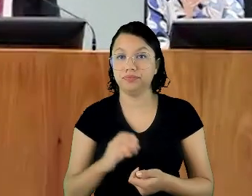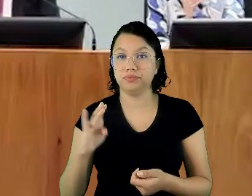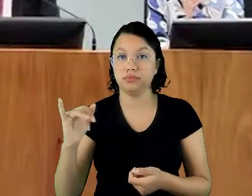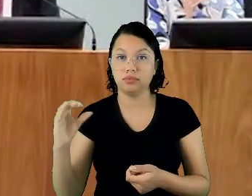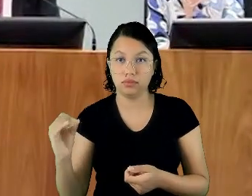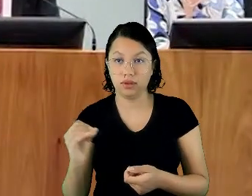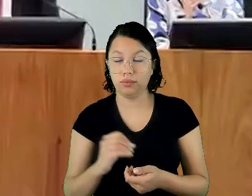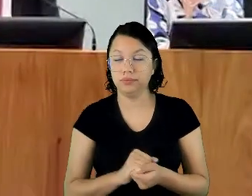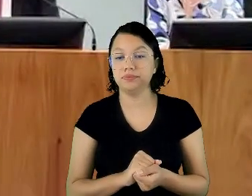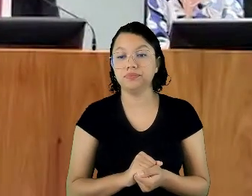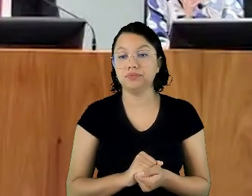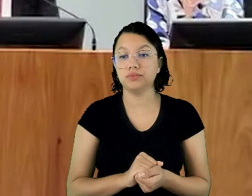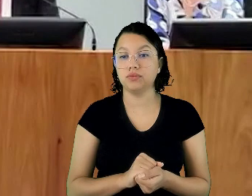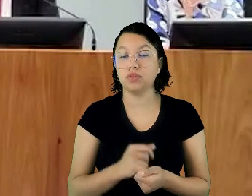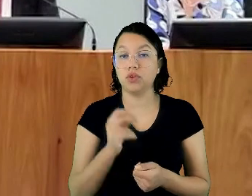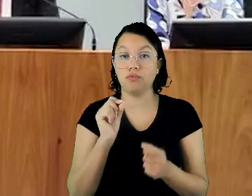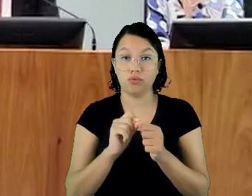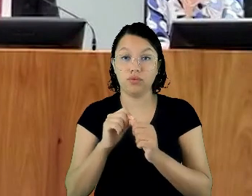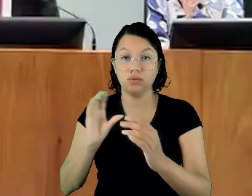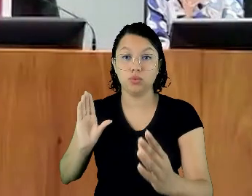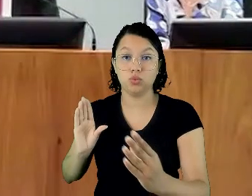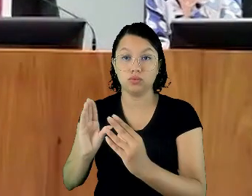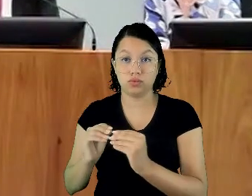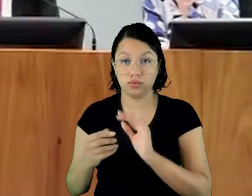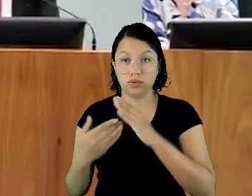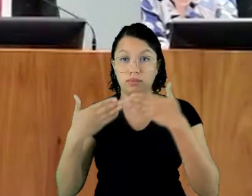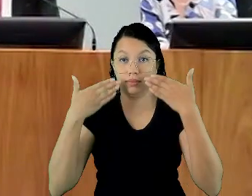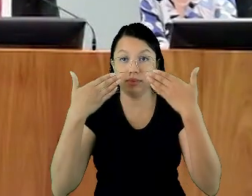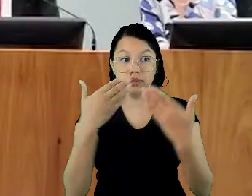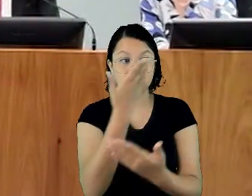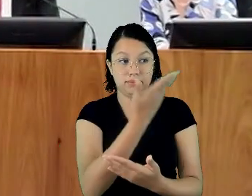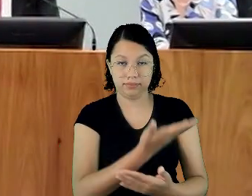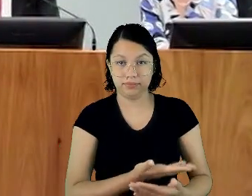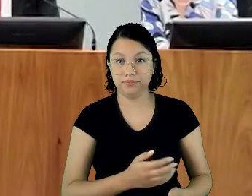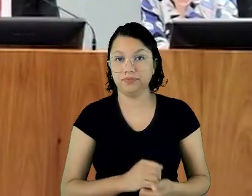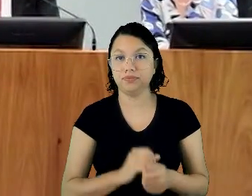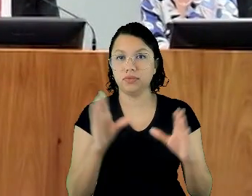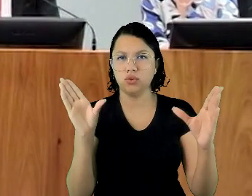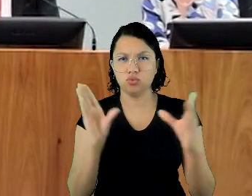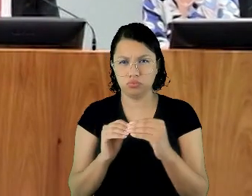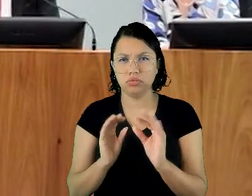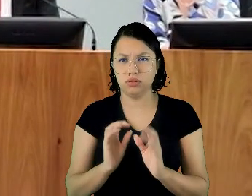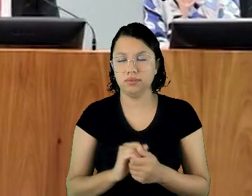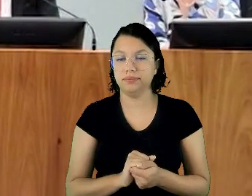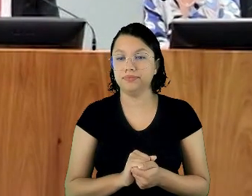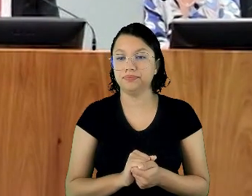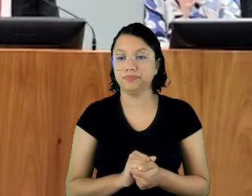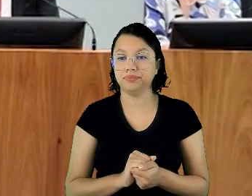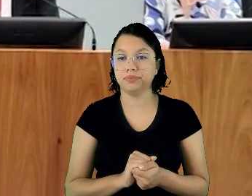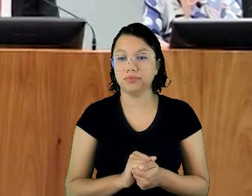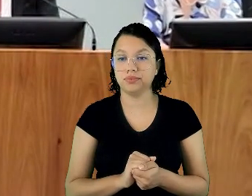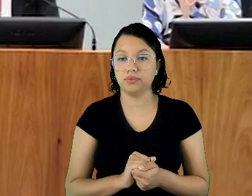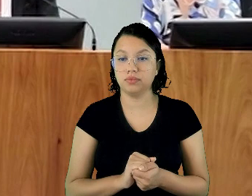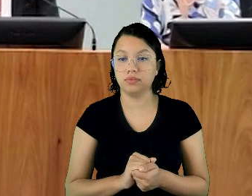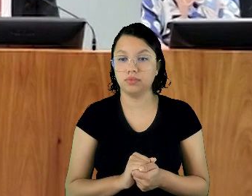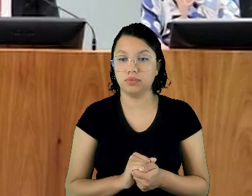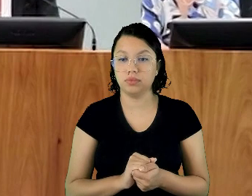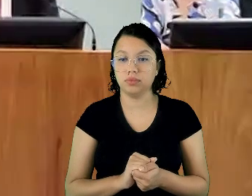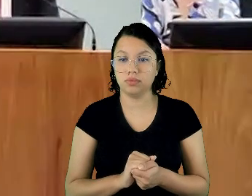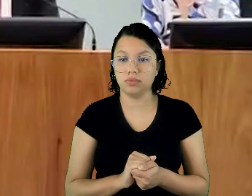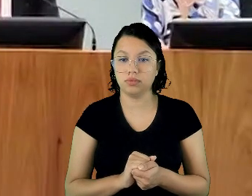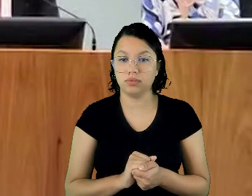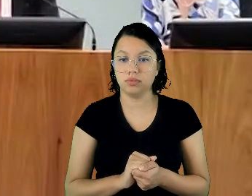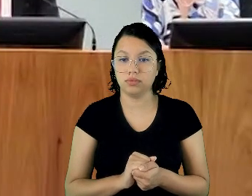resumida, evidentemente, do senador Nelsinho Trade, apresentando. O senador